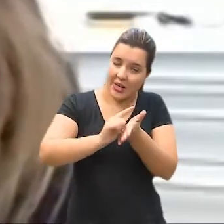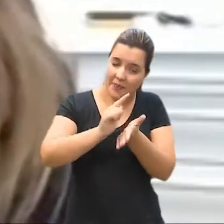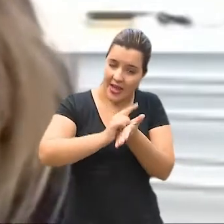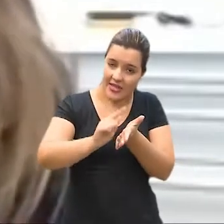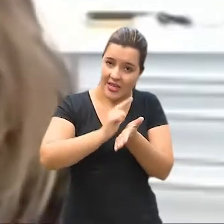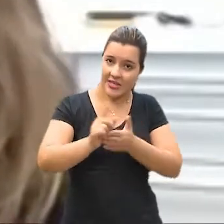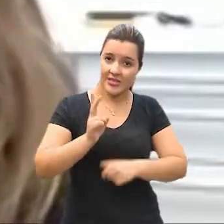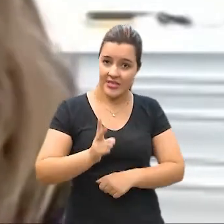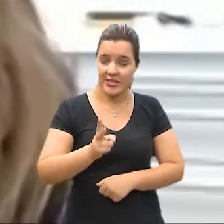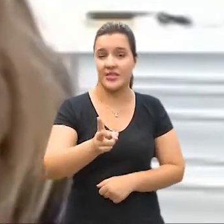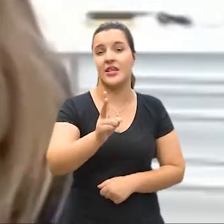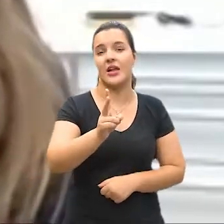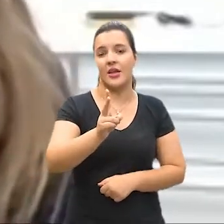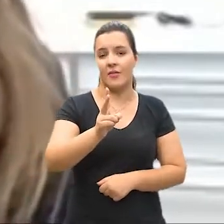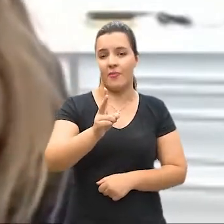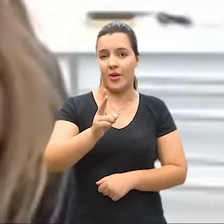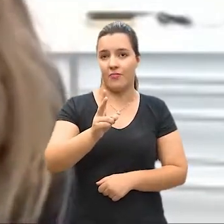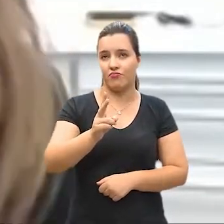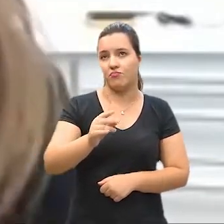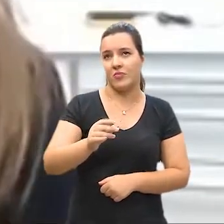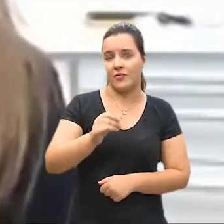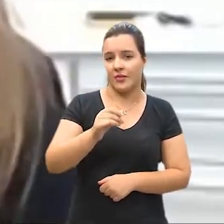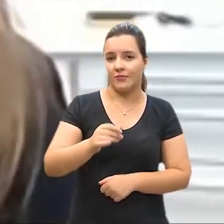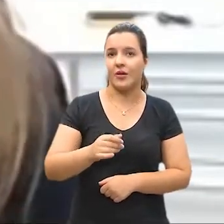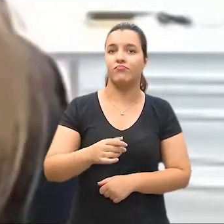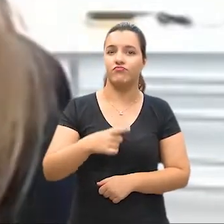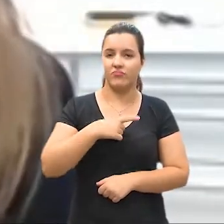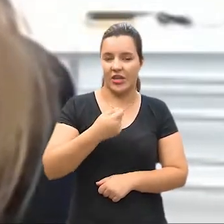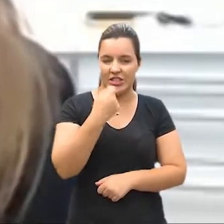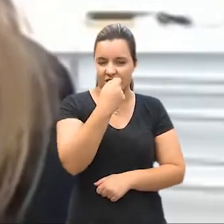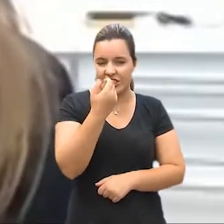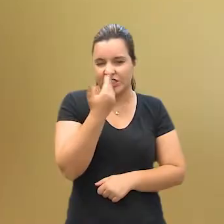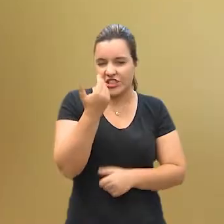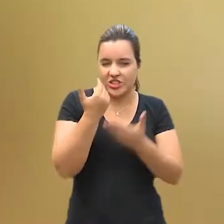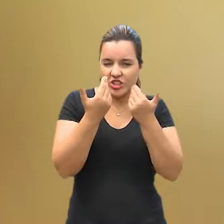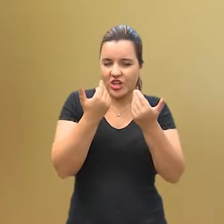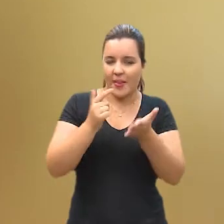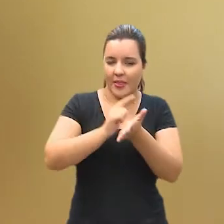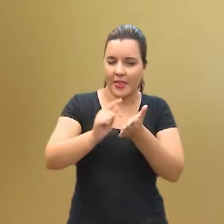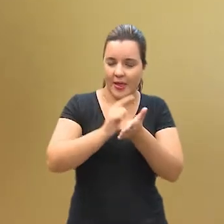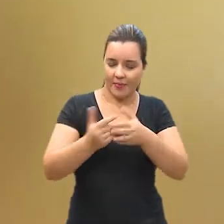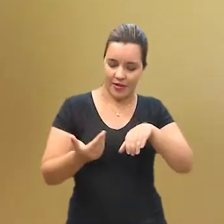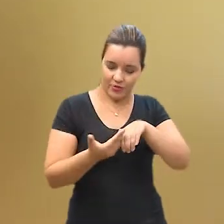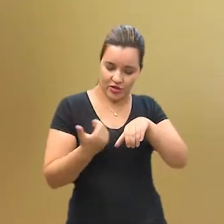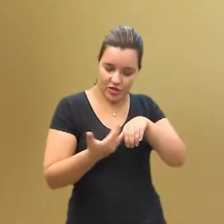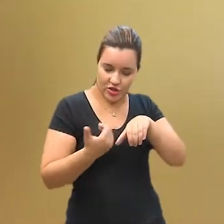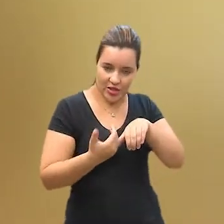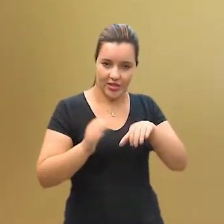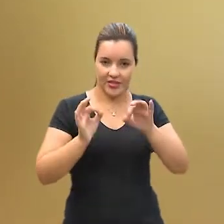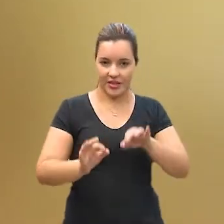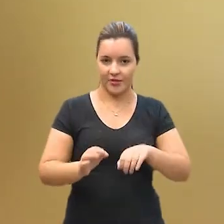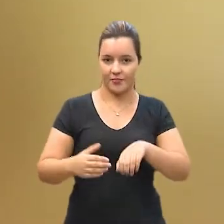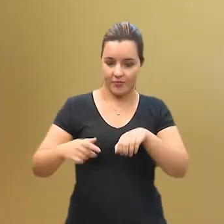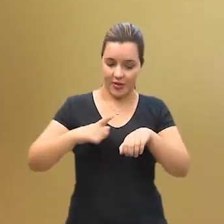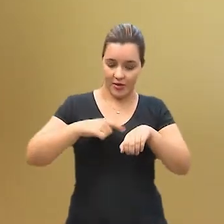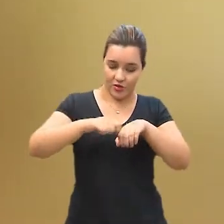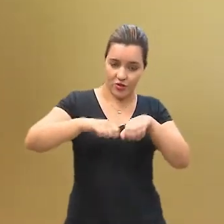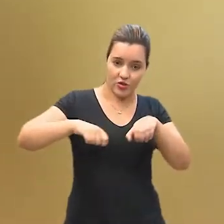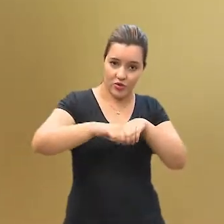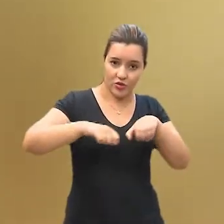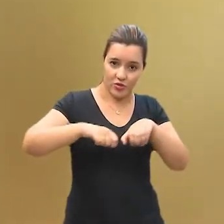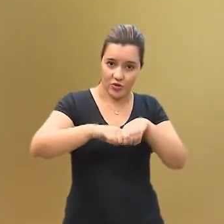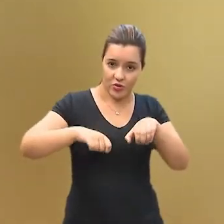fazer limpeza com ultrassom, com curetas, que aí sim a gente consegue tirar o tártaro. O que a gente tira na escovação é